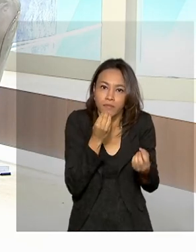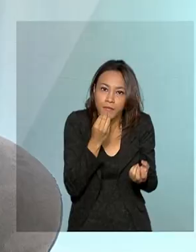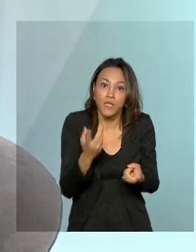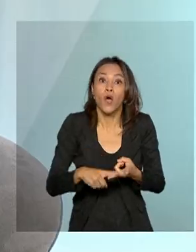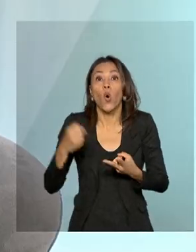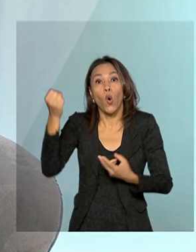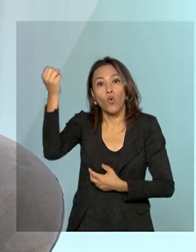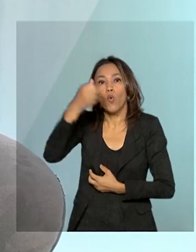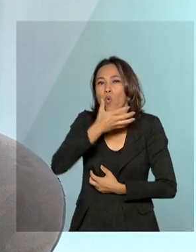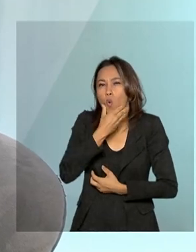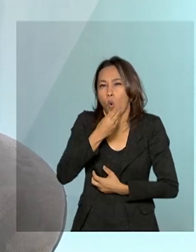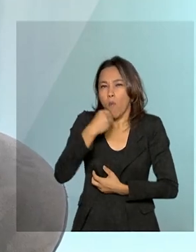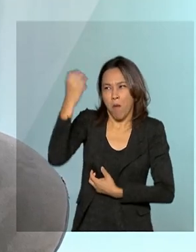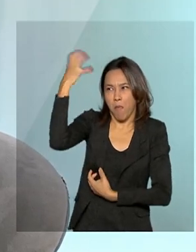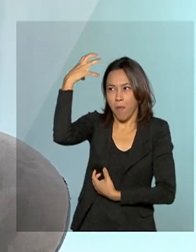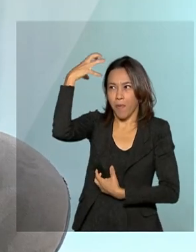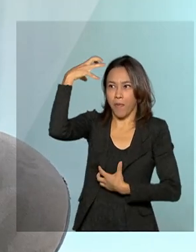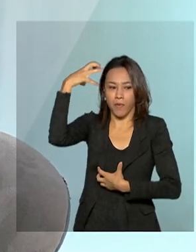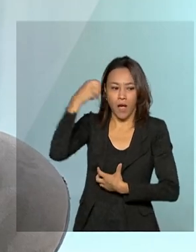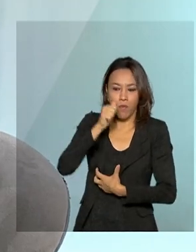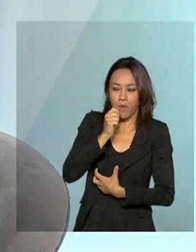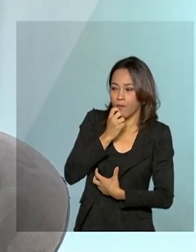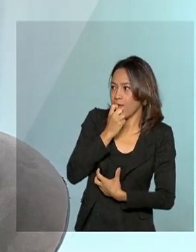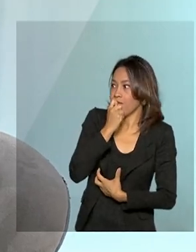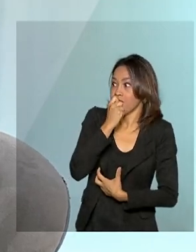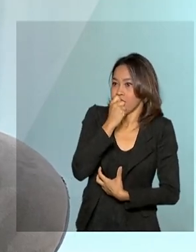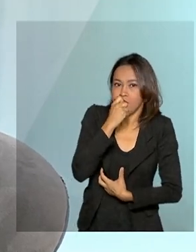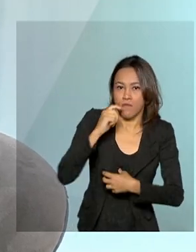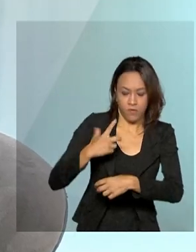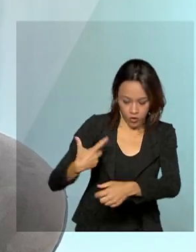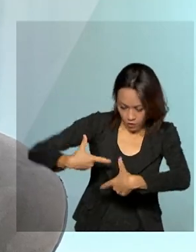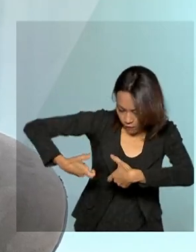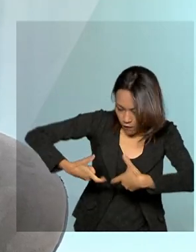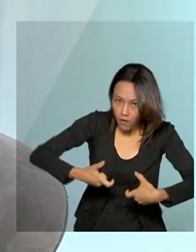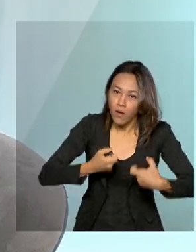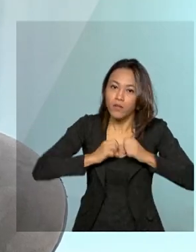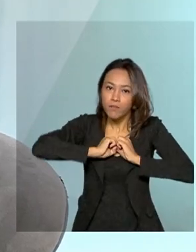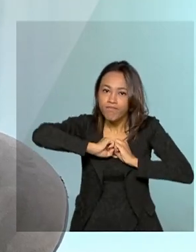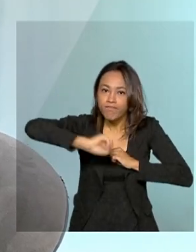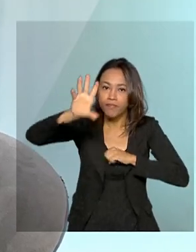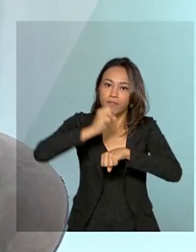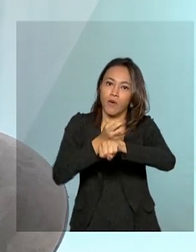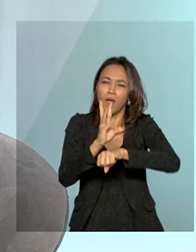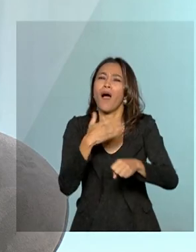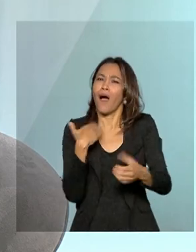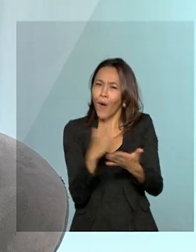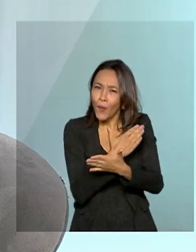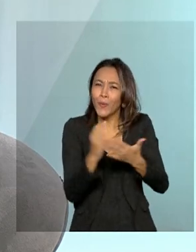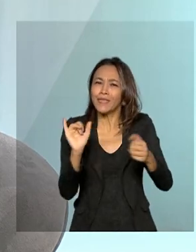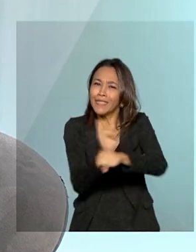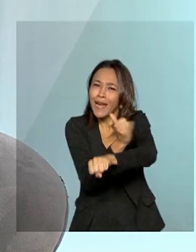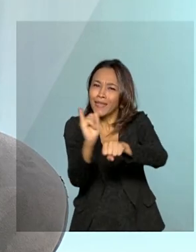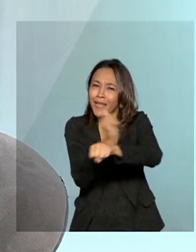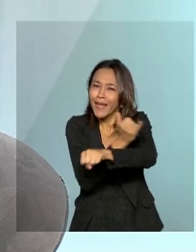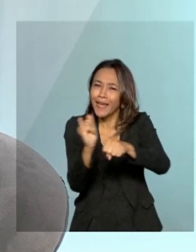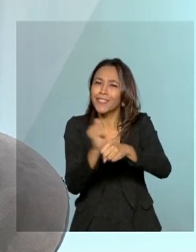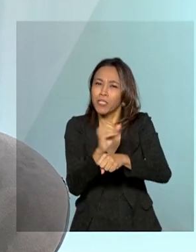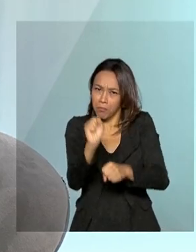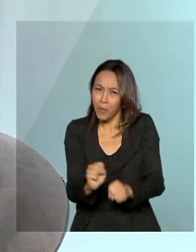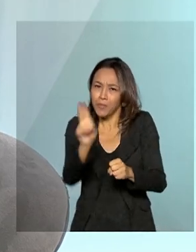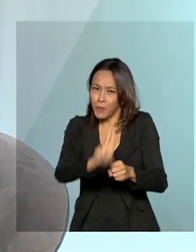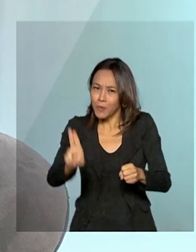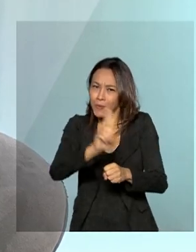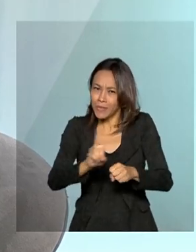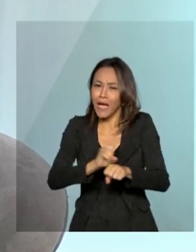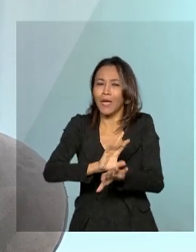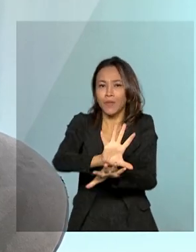tomando banho, estivesse dormindo. Então, a gente conseguiu entregar alguns mecanismos que puderam ser usados na nossa